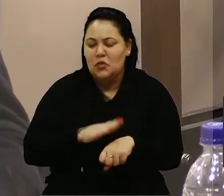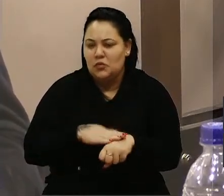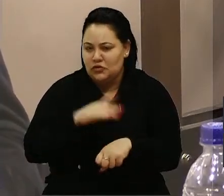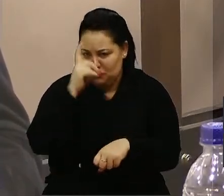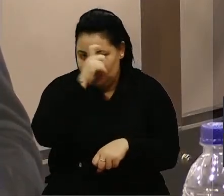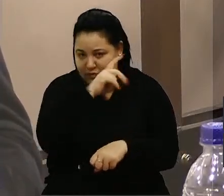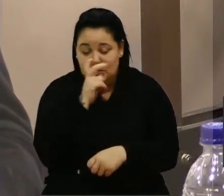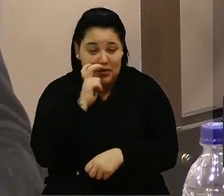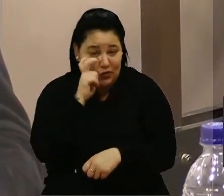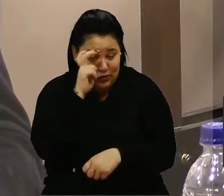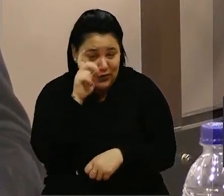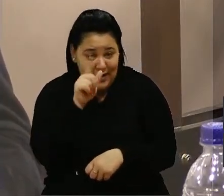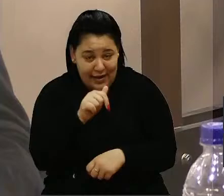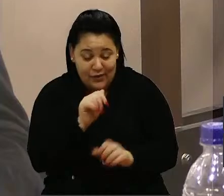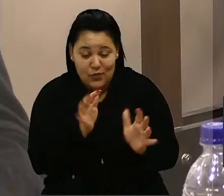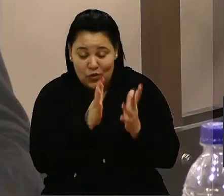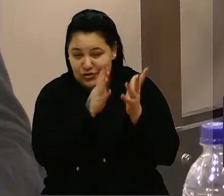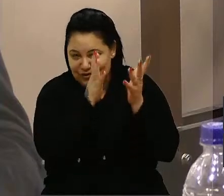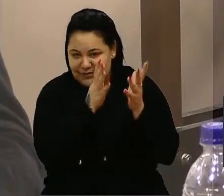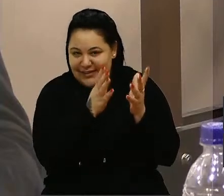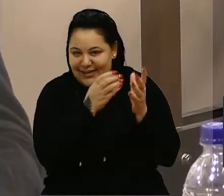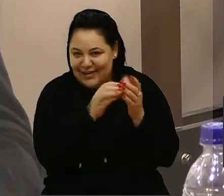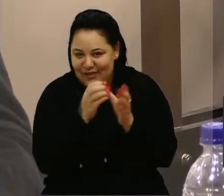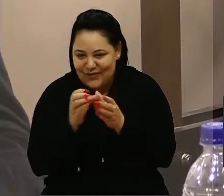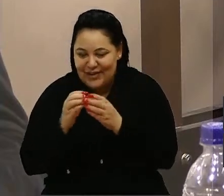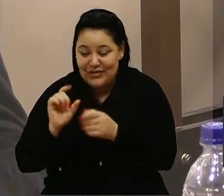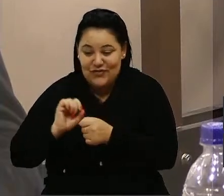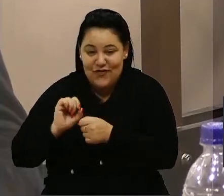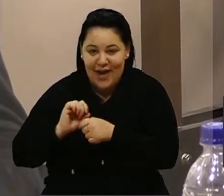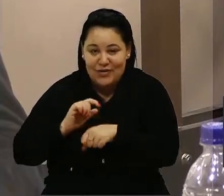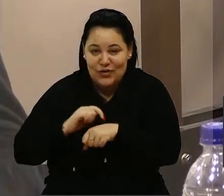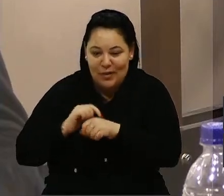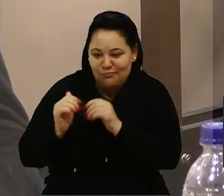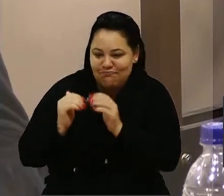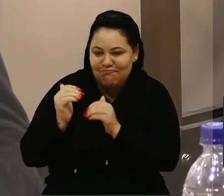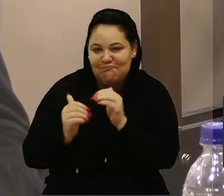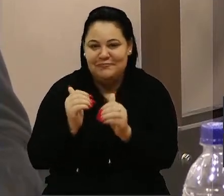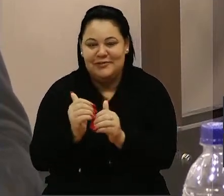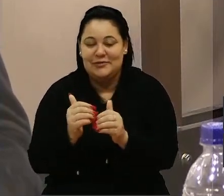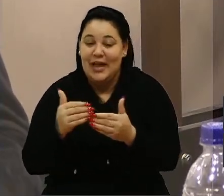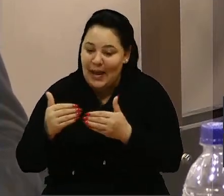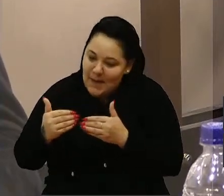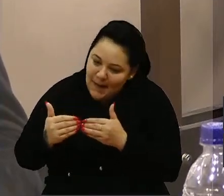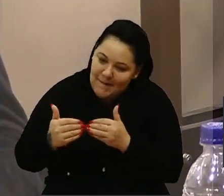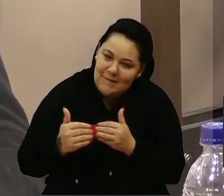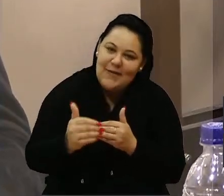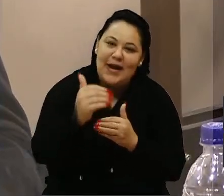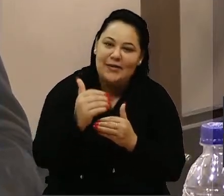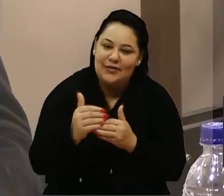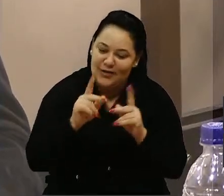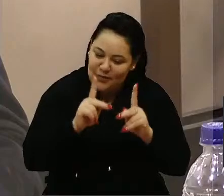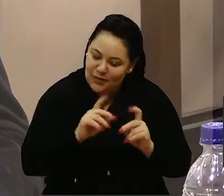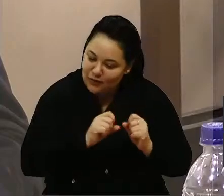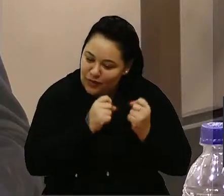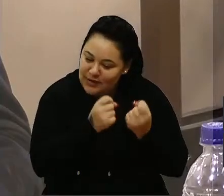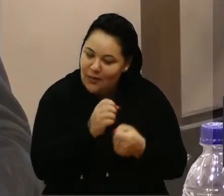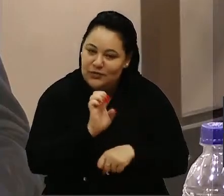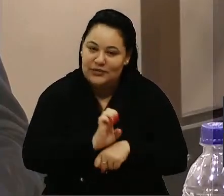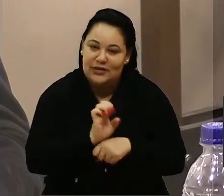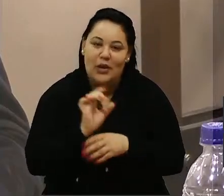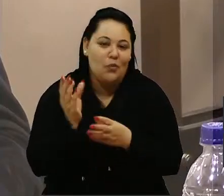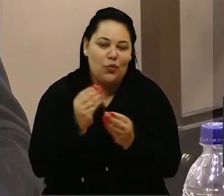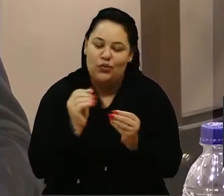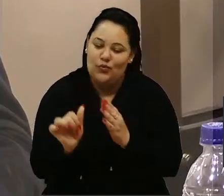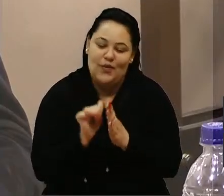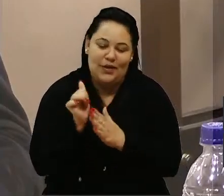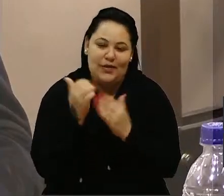o que a gente cultua, a gente vem fazendo com o tempo, né? Então, se daqui para frente cada vez mais as pessoas se doarem pelo Estado, vai ser muito melhor. Então,